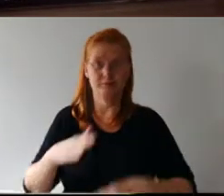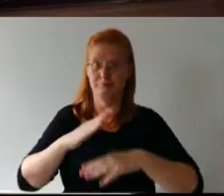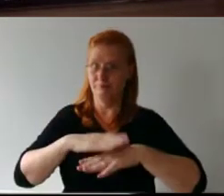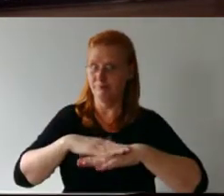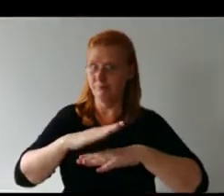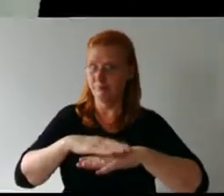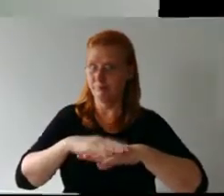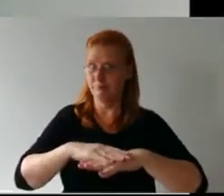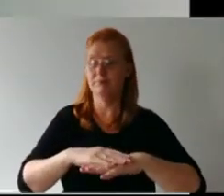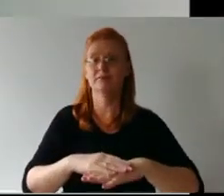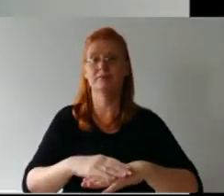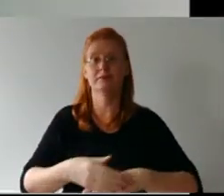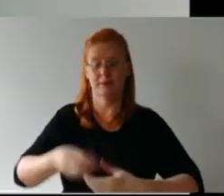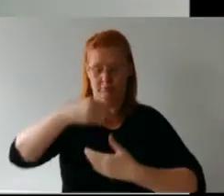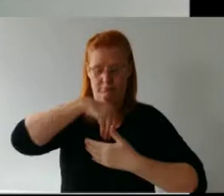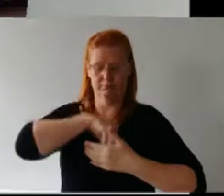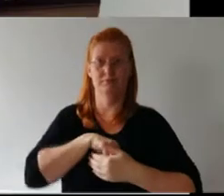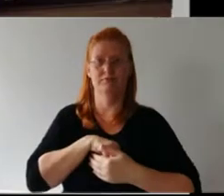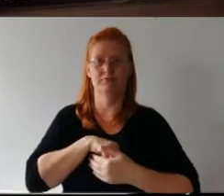e Subjetividade.